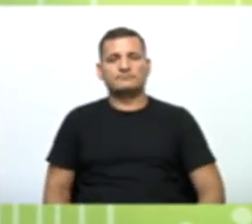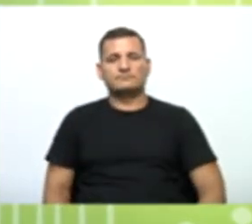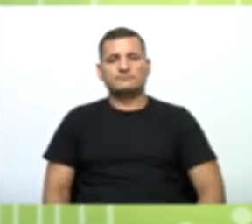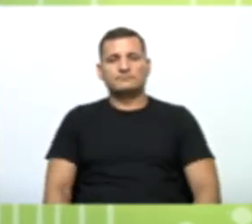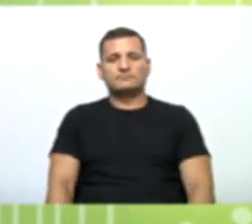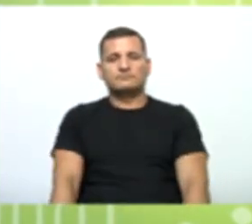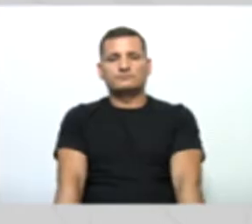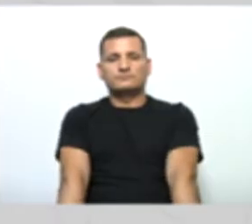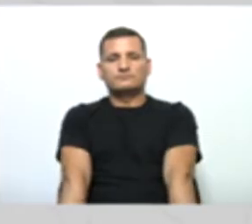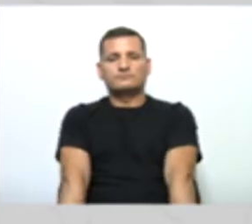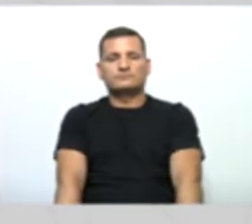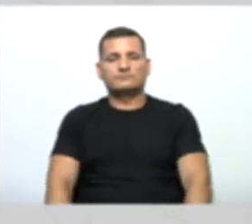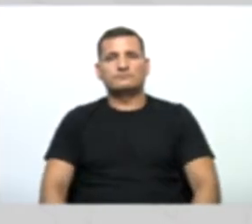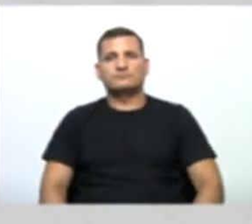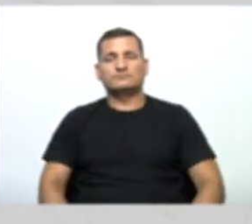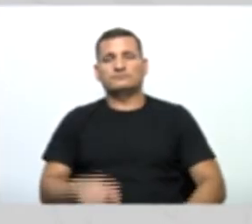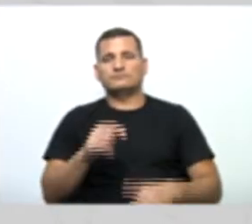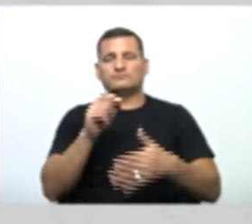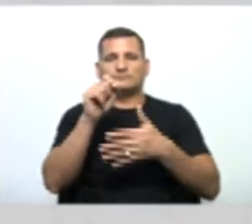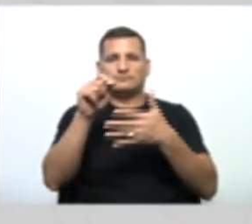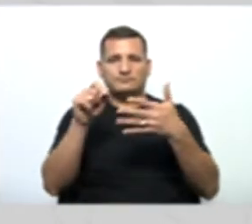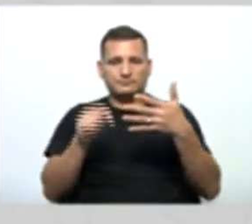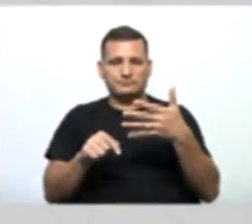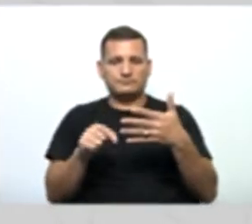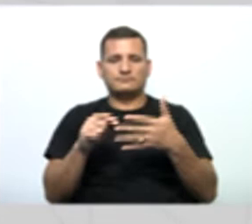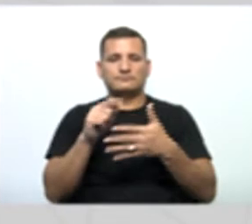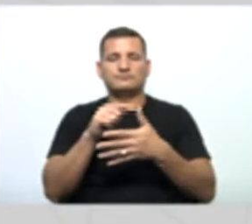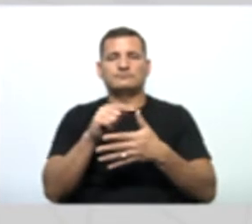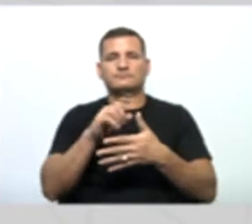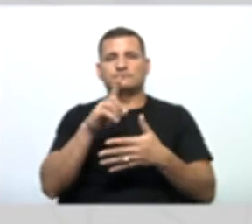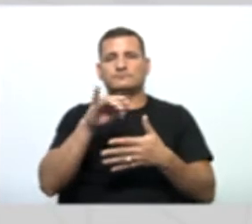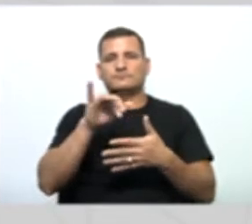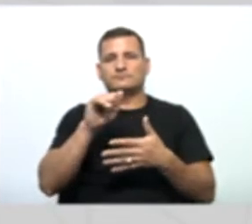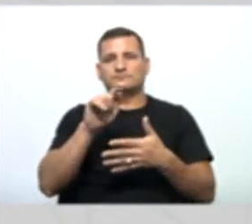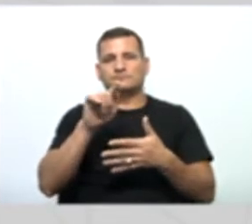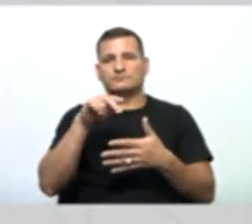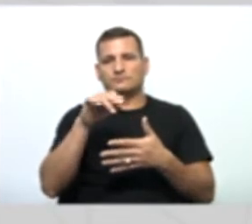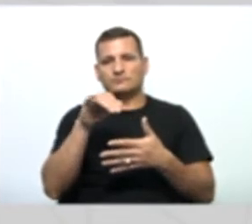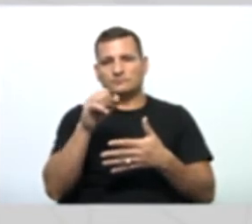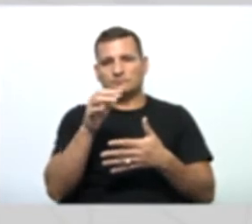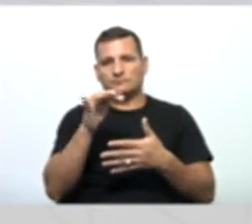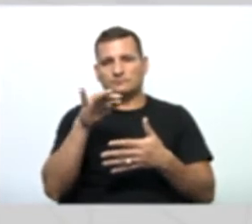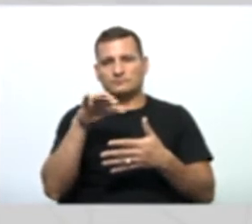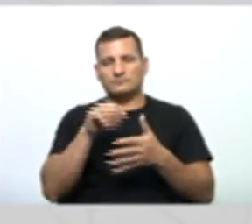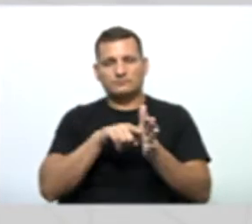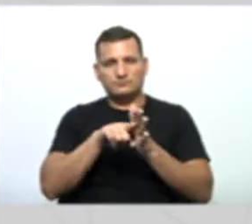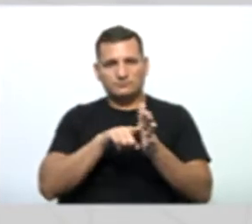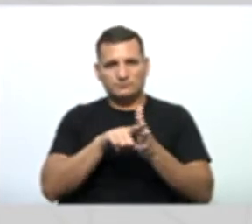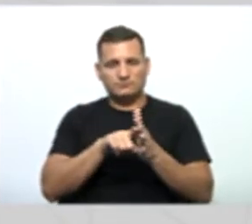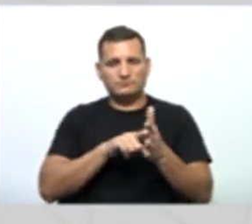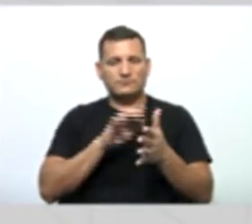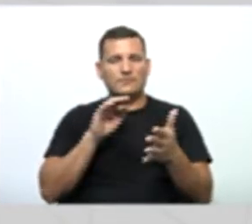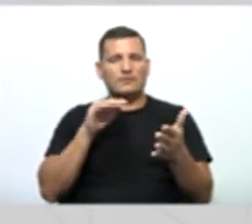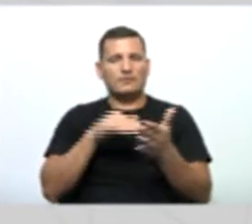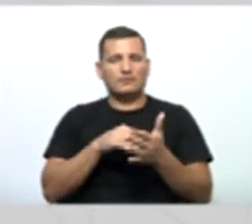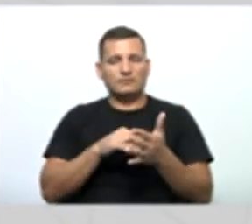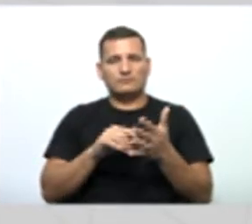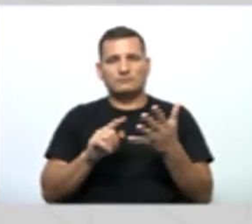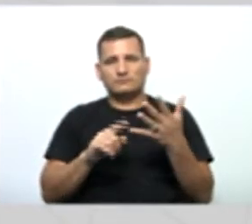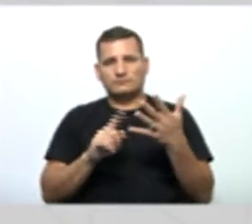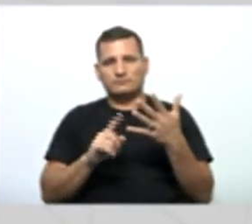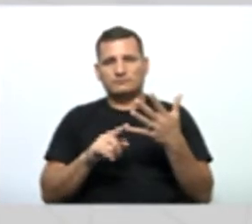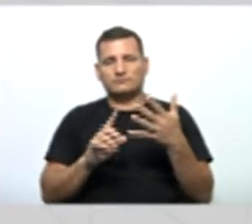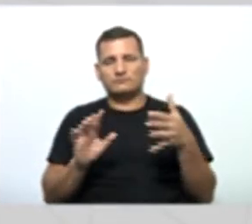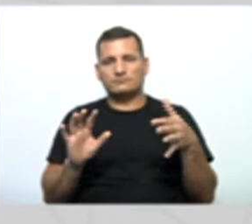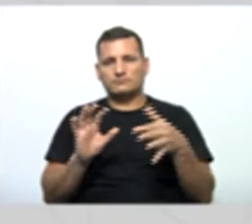ó, o que está aqui desde o diagnóstico até a integração do front-end com o back-end é o